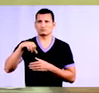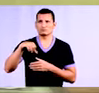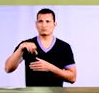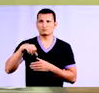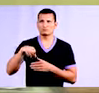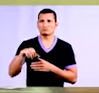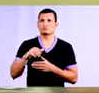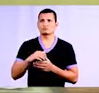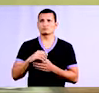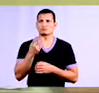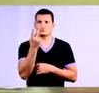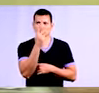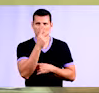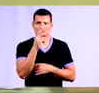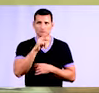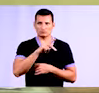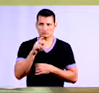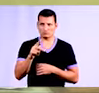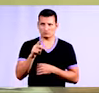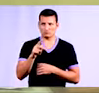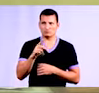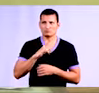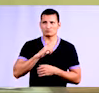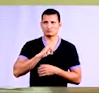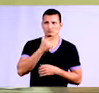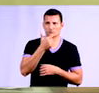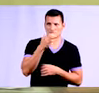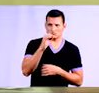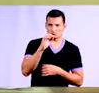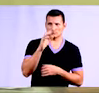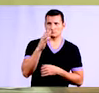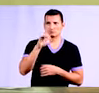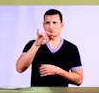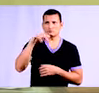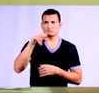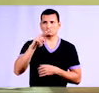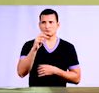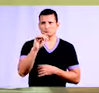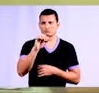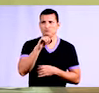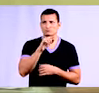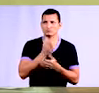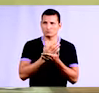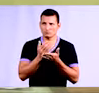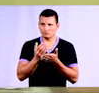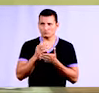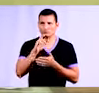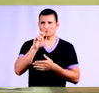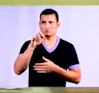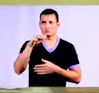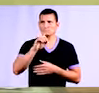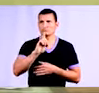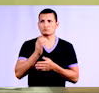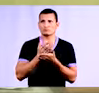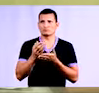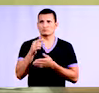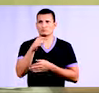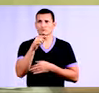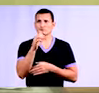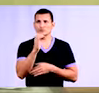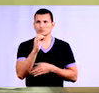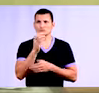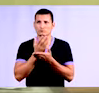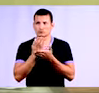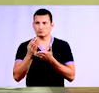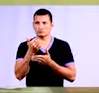da professora tem 20 linhas. Então, ele vai começar, a OGM já não começa ele do 0, vai começar ele na posição 10,